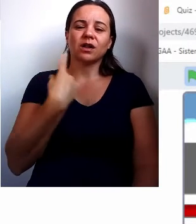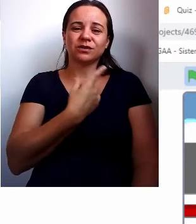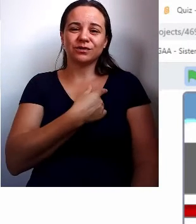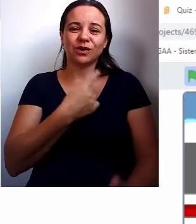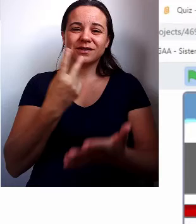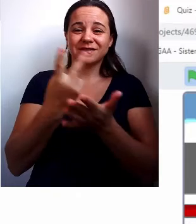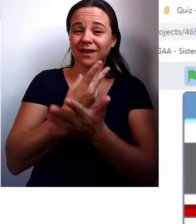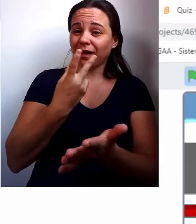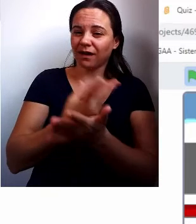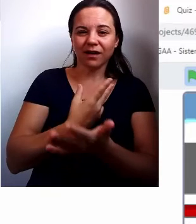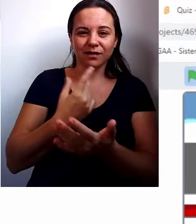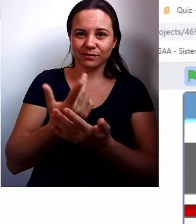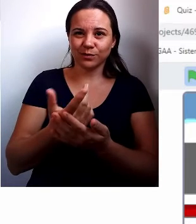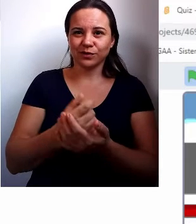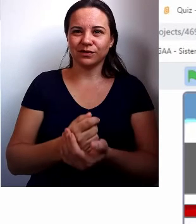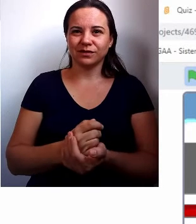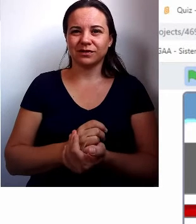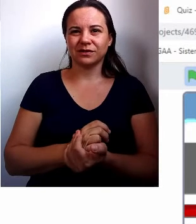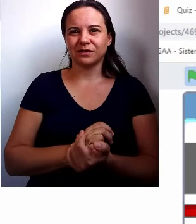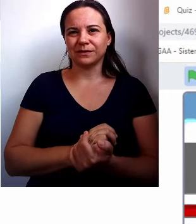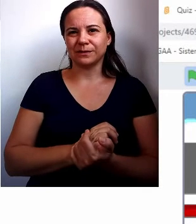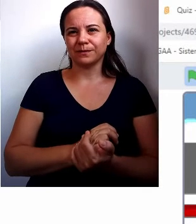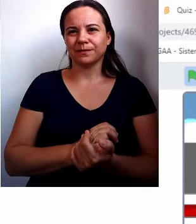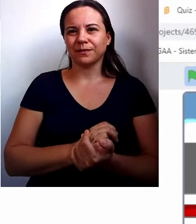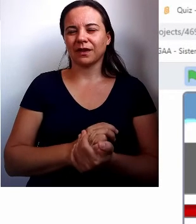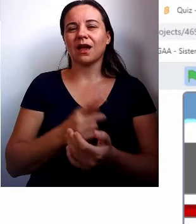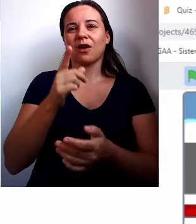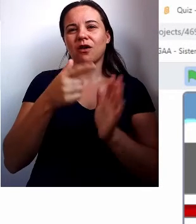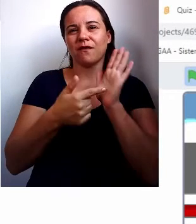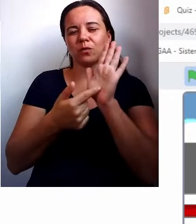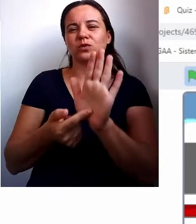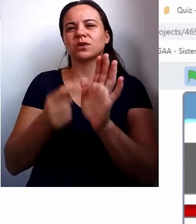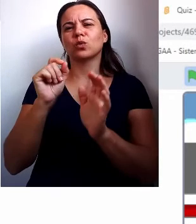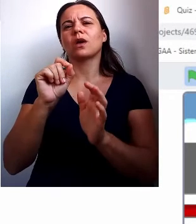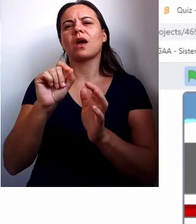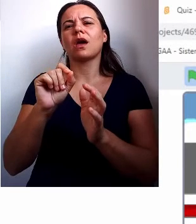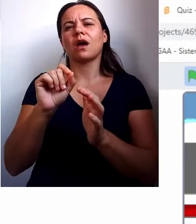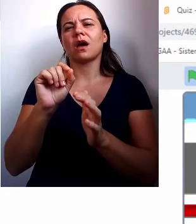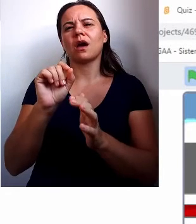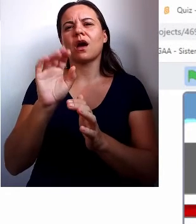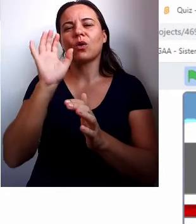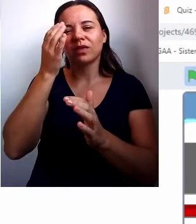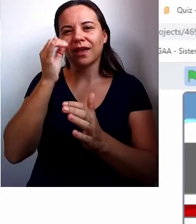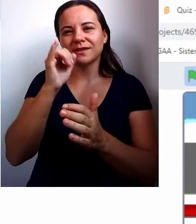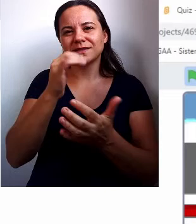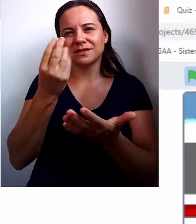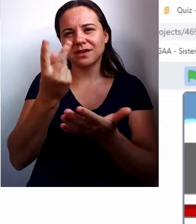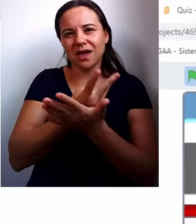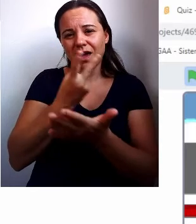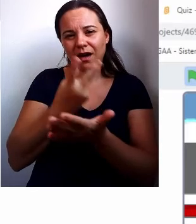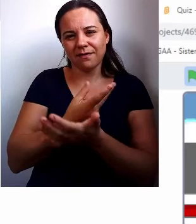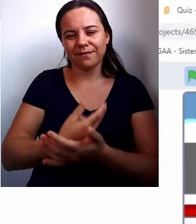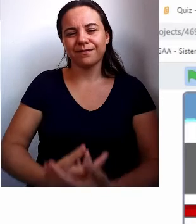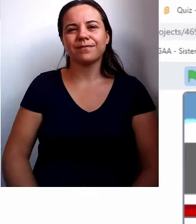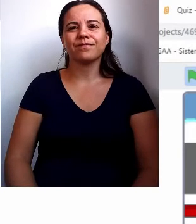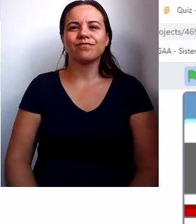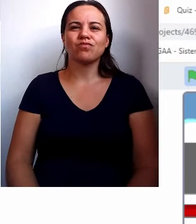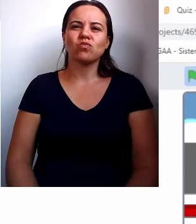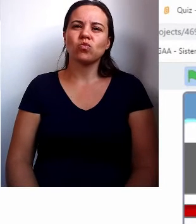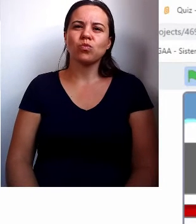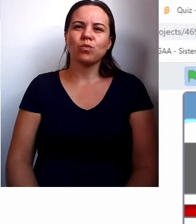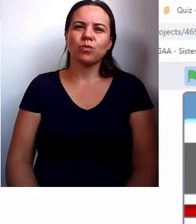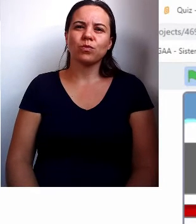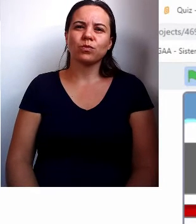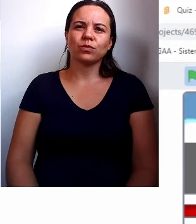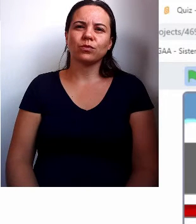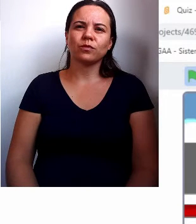aqui, né? Então, vamos escolher qualquer alternativa. Então, aqui ele está perguntando qual desses valores é... Nós